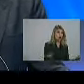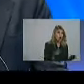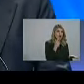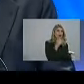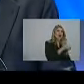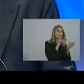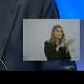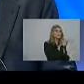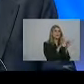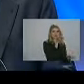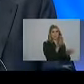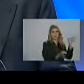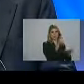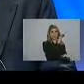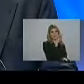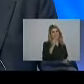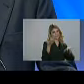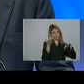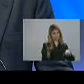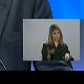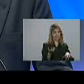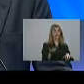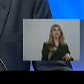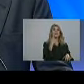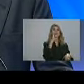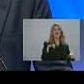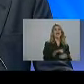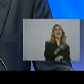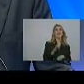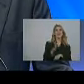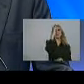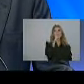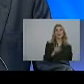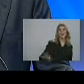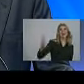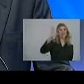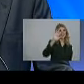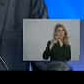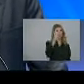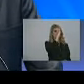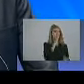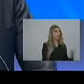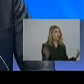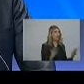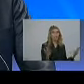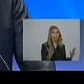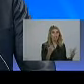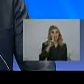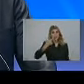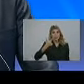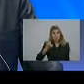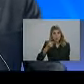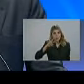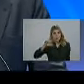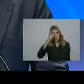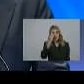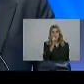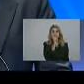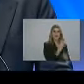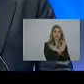ser julgada pelo Senado Federal, enganaram o Brasil inteiro e o país explodiu com 12 milhões de desempregados, com